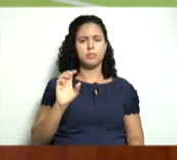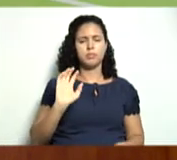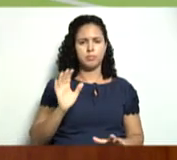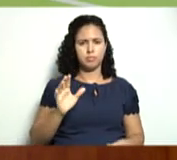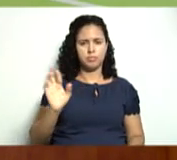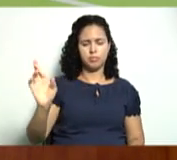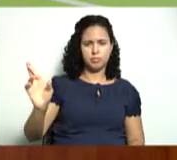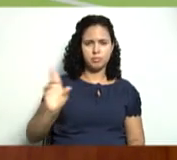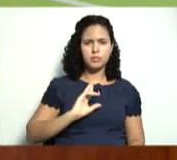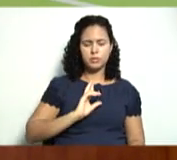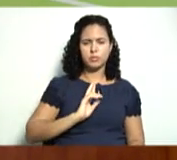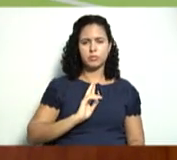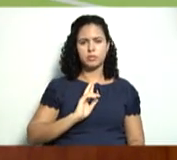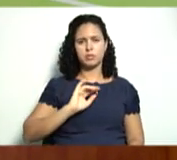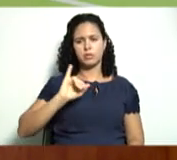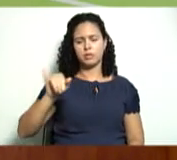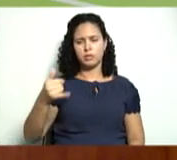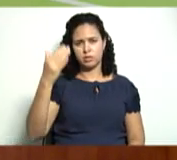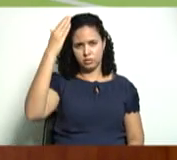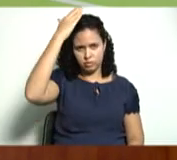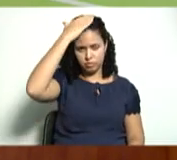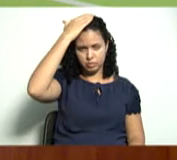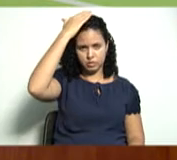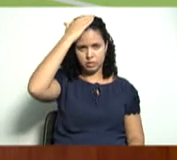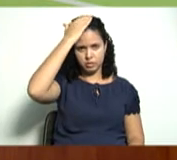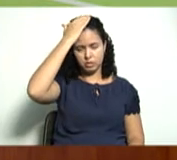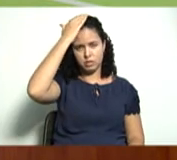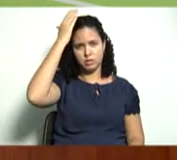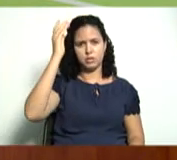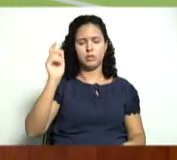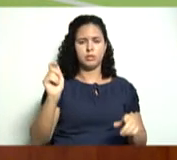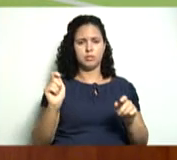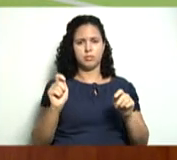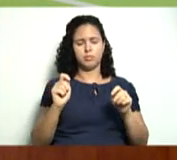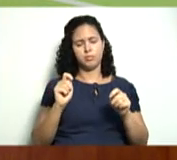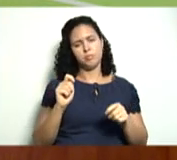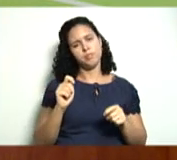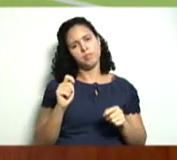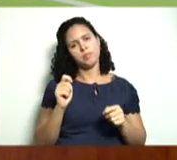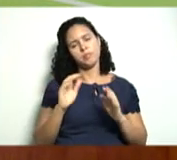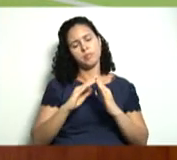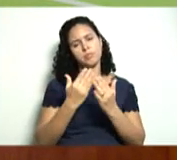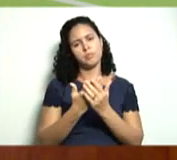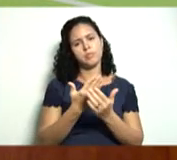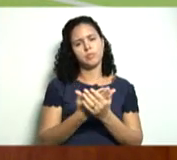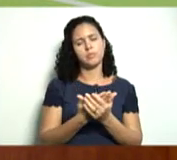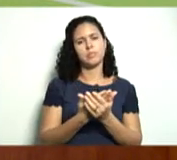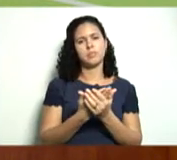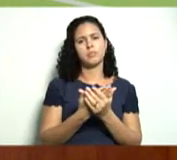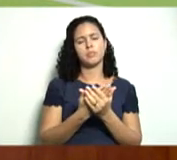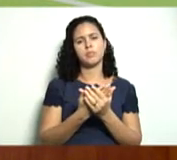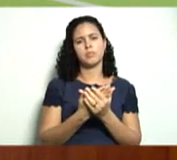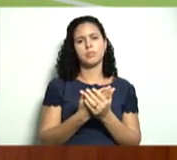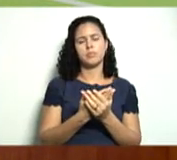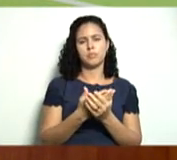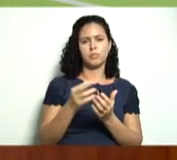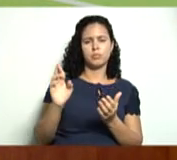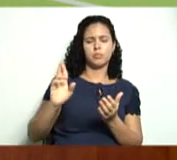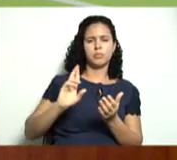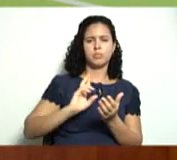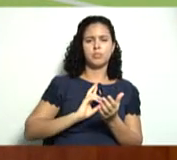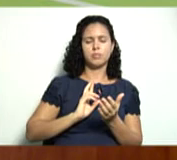que processou mais uma vez a cidade de ji paraná mais uma vez da escola jorge teixeira e eles estão dizendo que a tecla de atalho é a